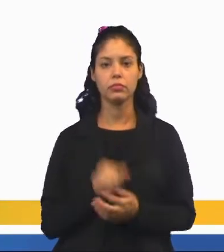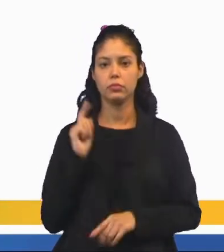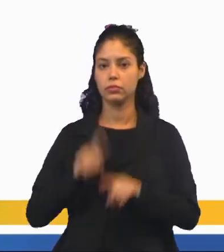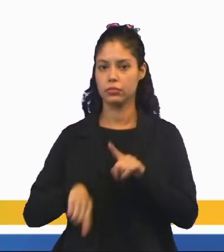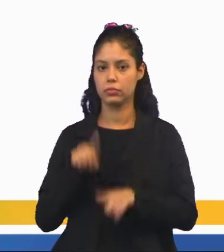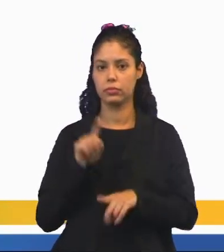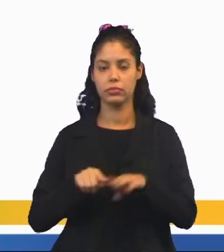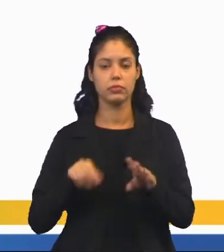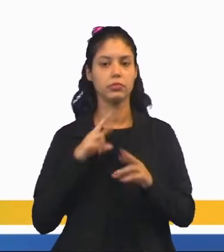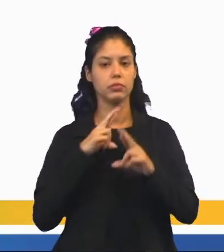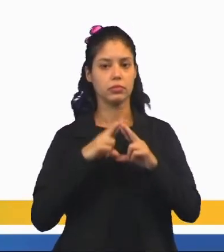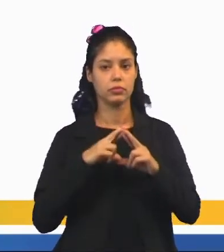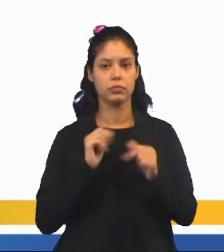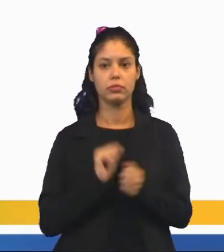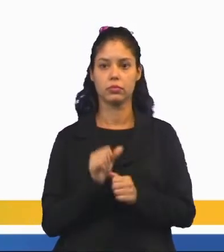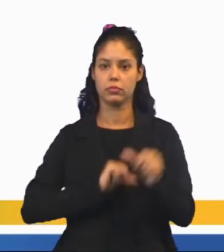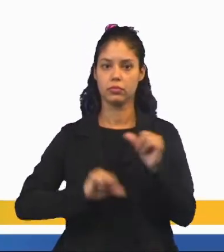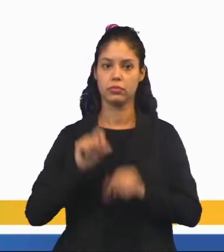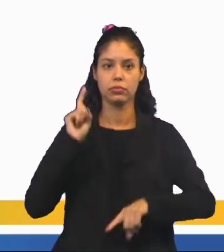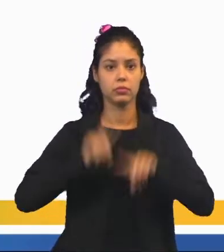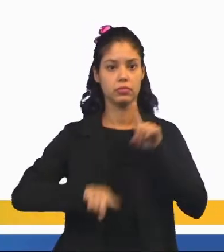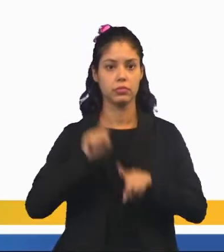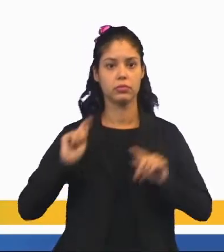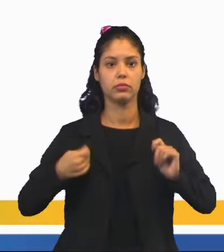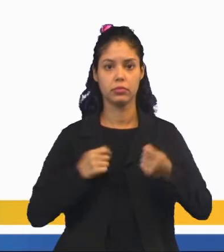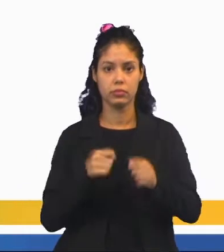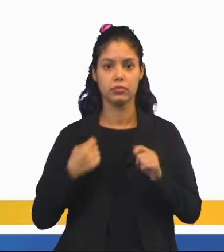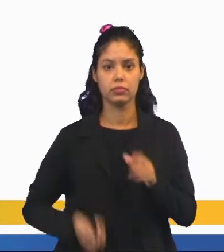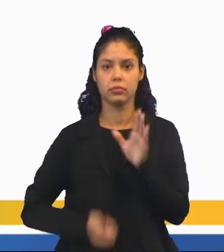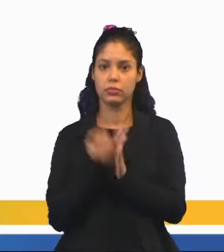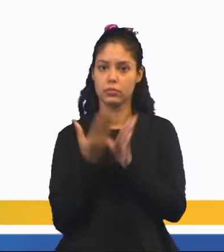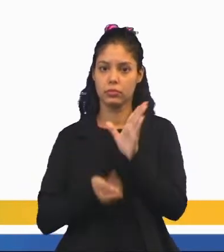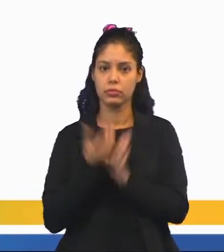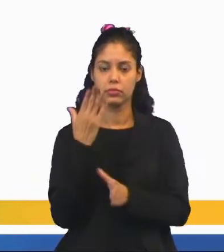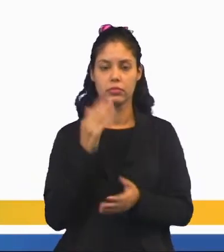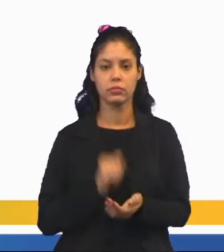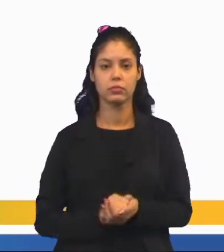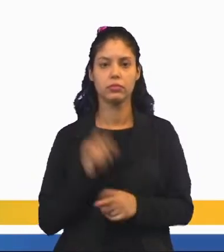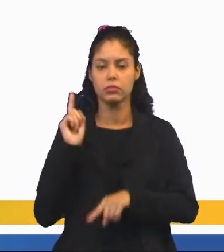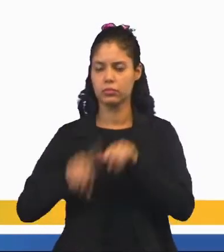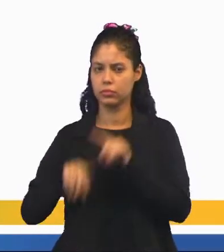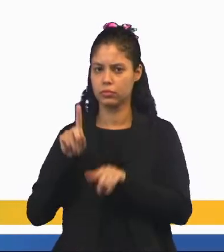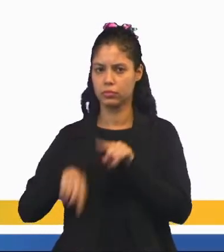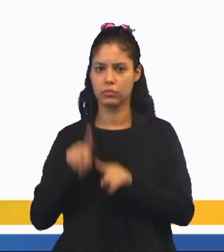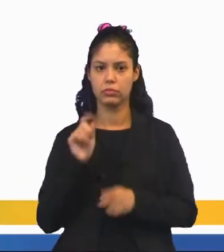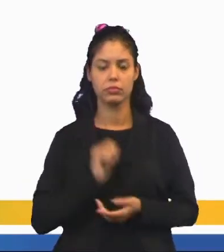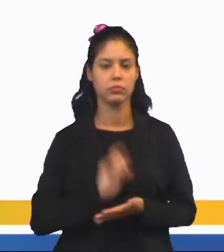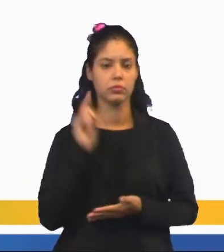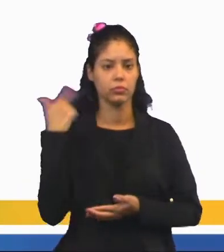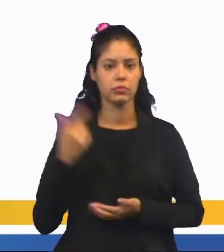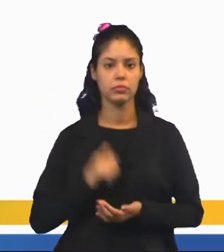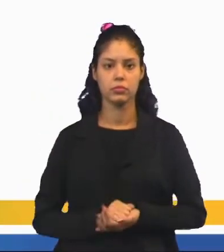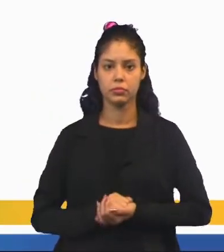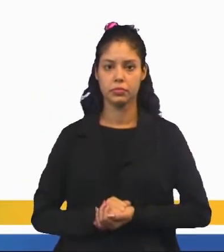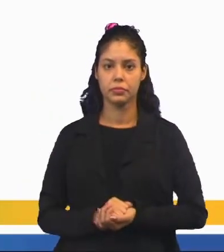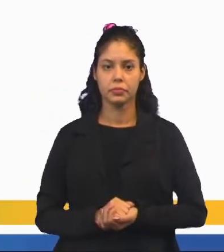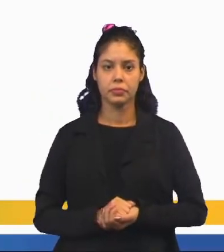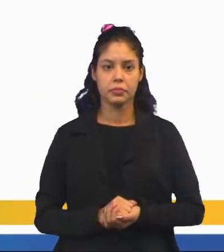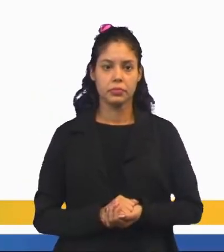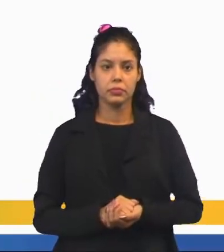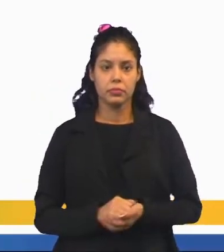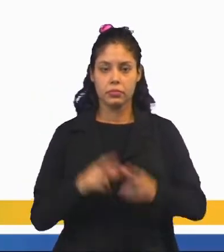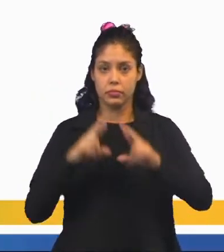Reciclagem. Quando os materiais recicláveis são transformados em matéria-prima para a produção de um outro material, né?